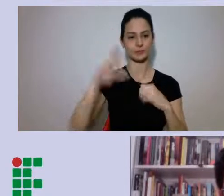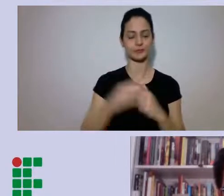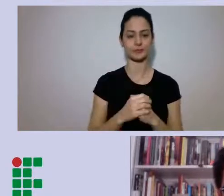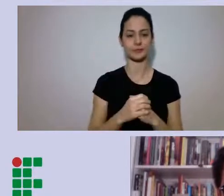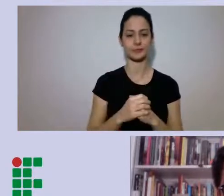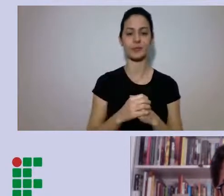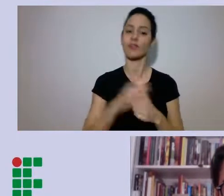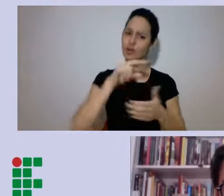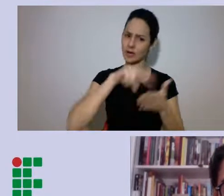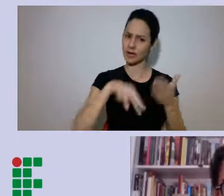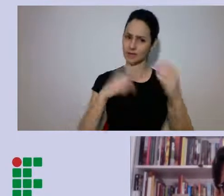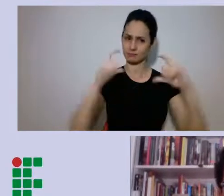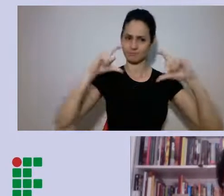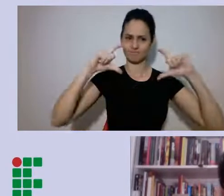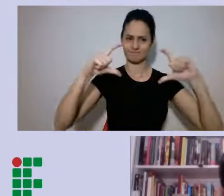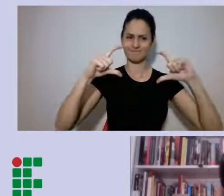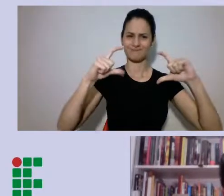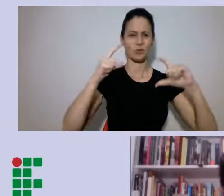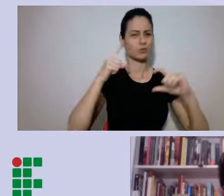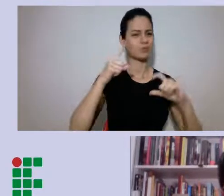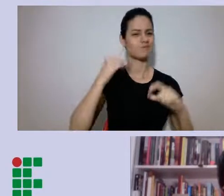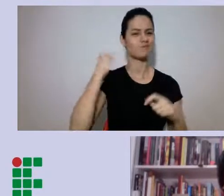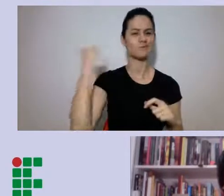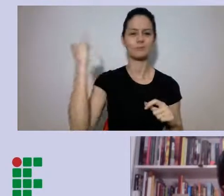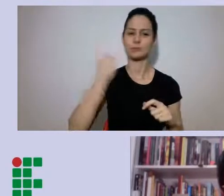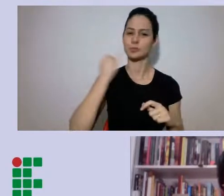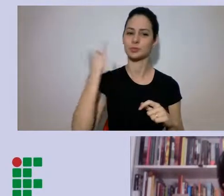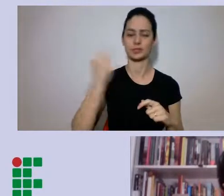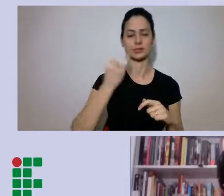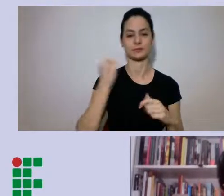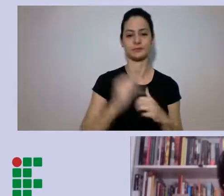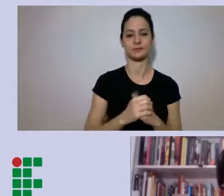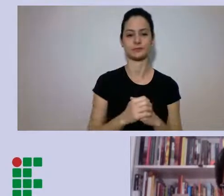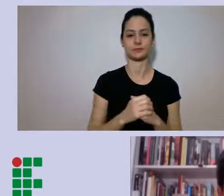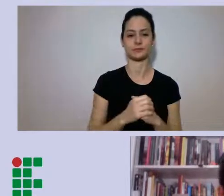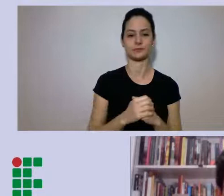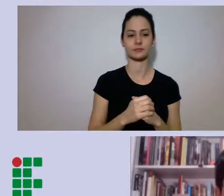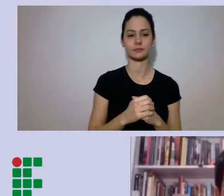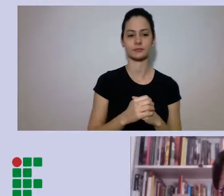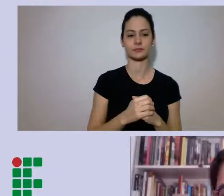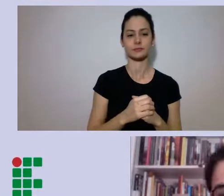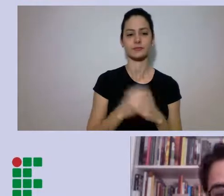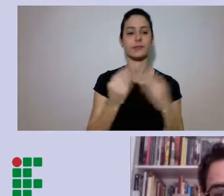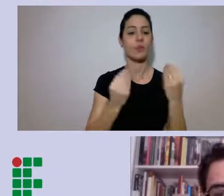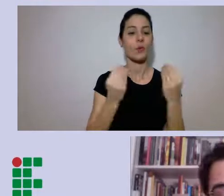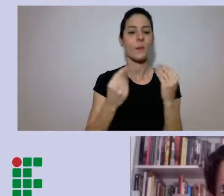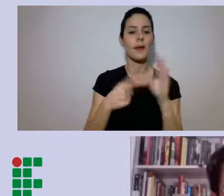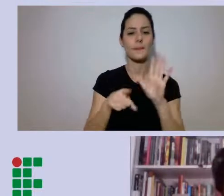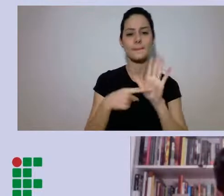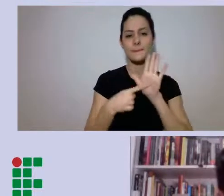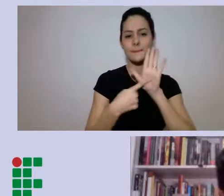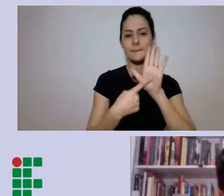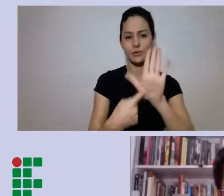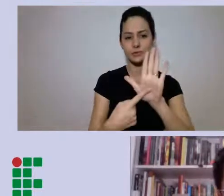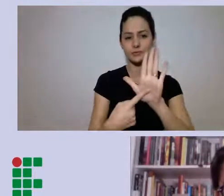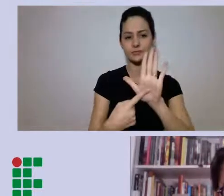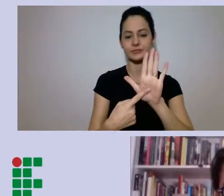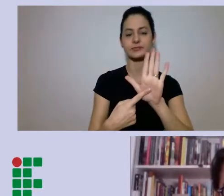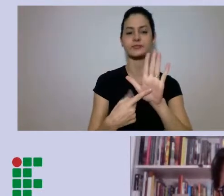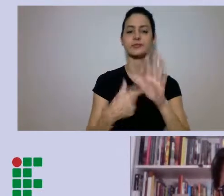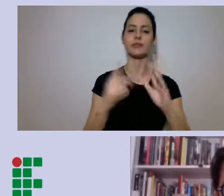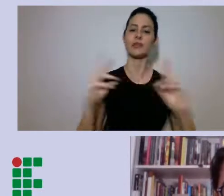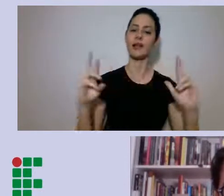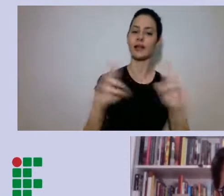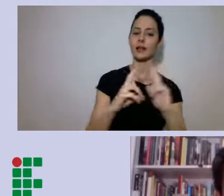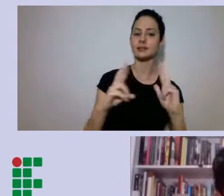ler aqui uma coisa que fala que eu achei muito interessante, como que mostra a nossa relação